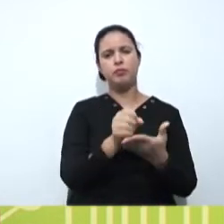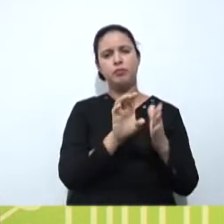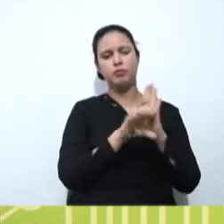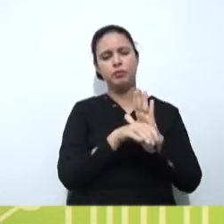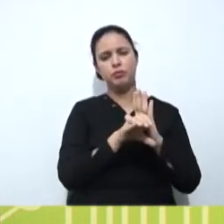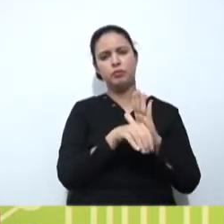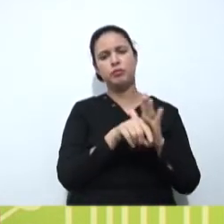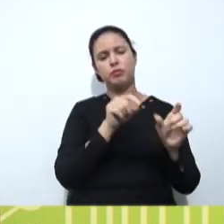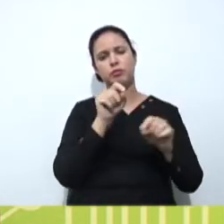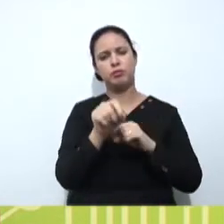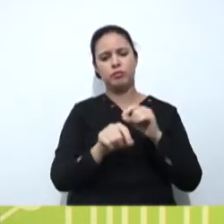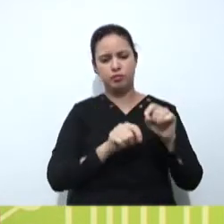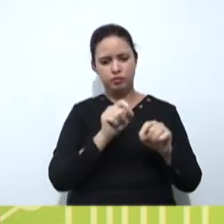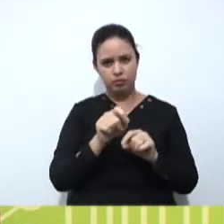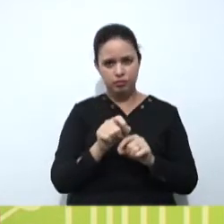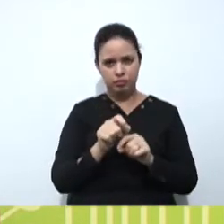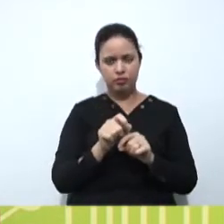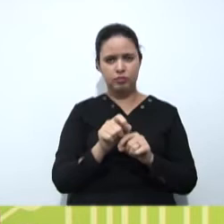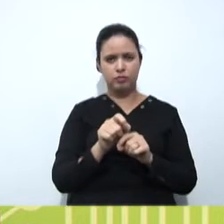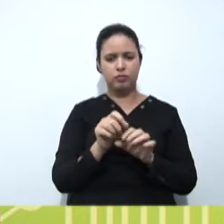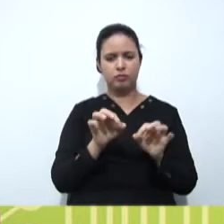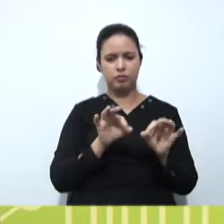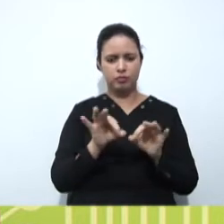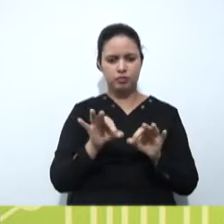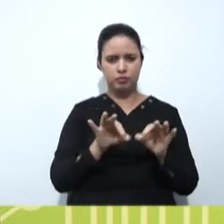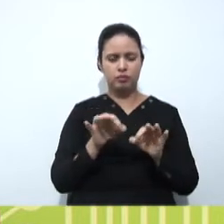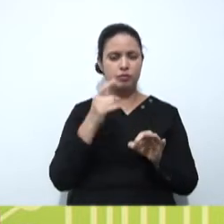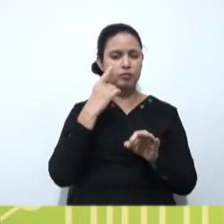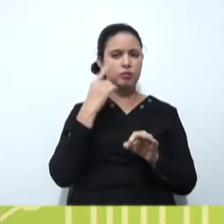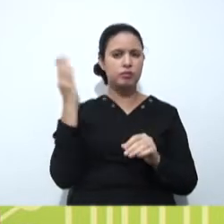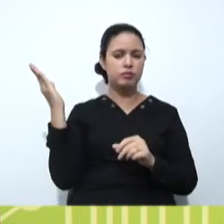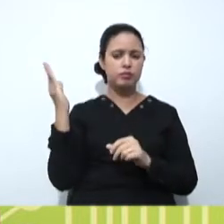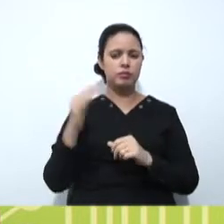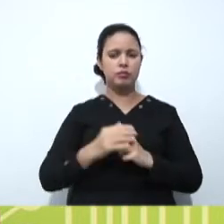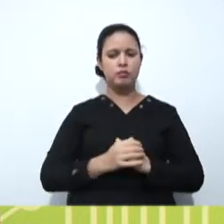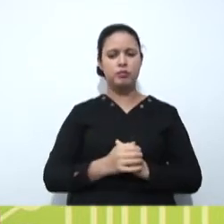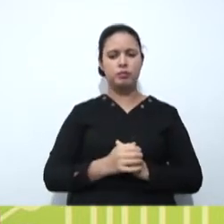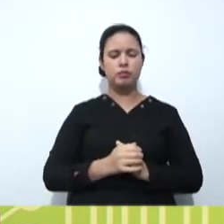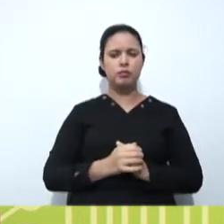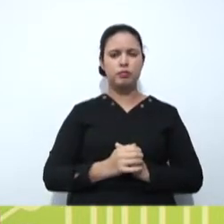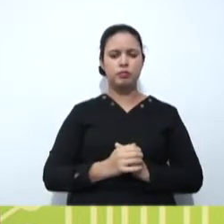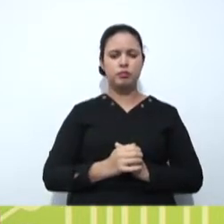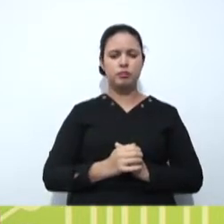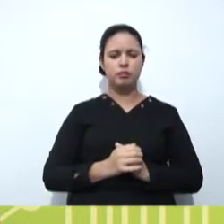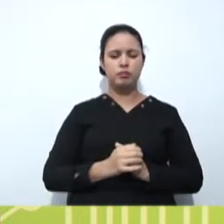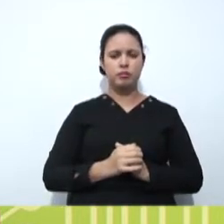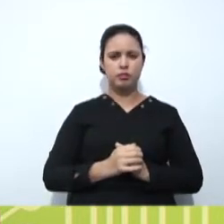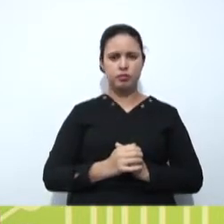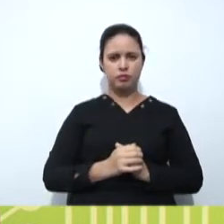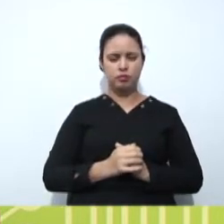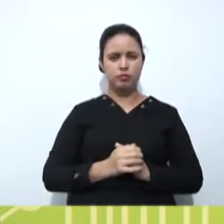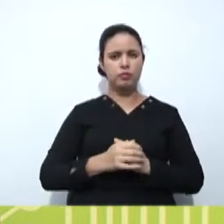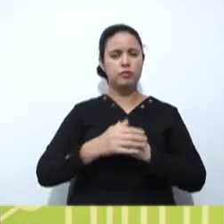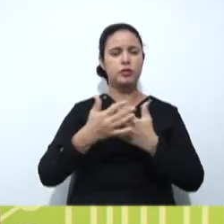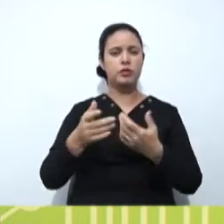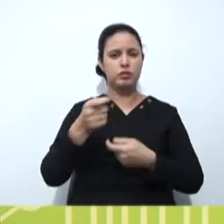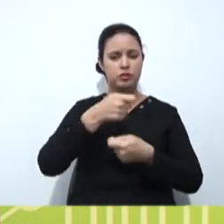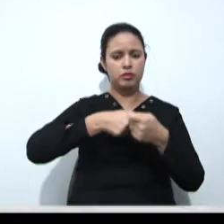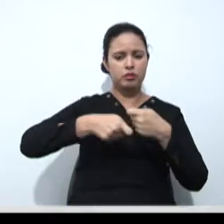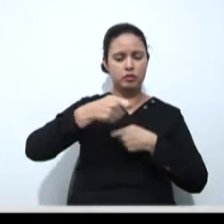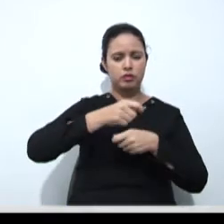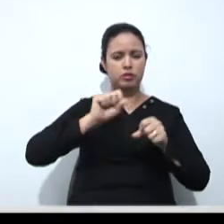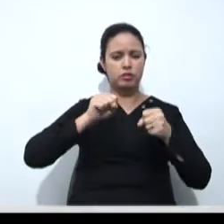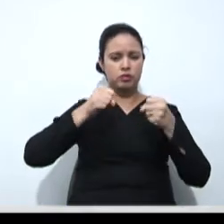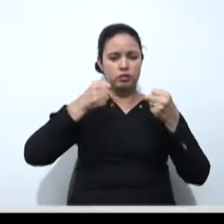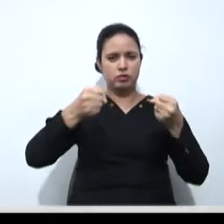que é esse negócio, do que é essa organização. Vejamos aqui com o Xavier-Nato, ele diz que o negócio é um esforço organizado